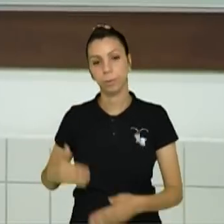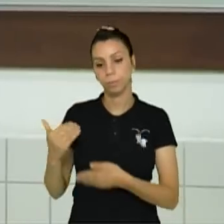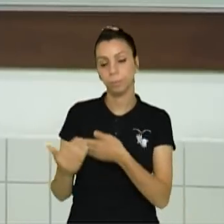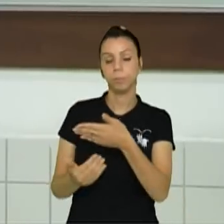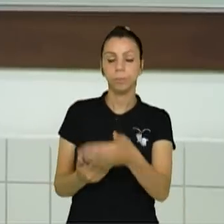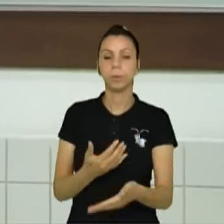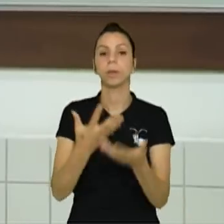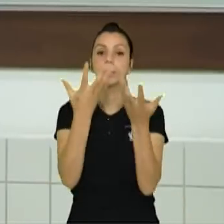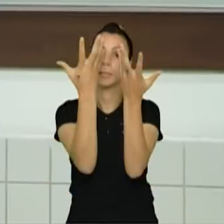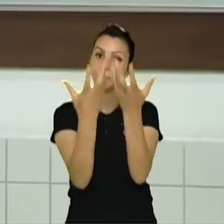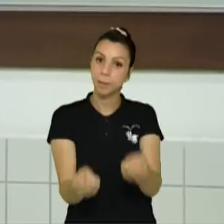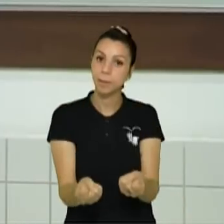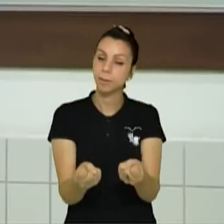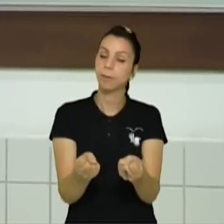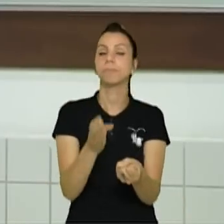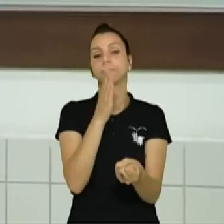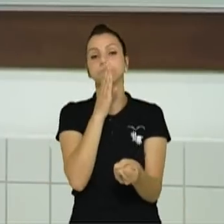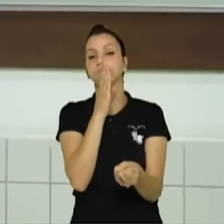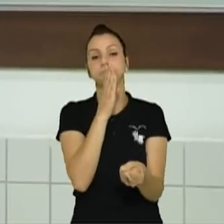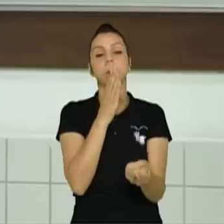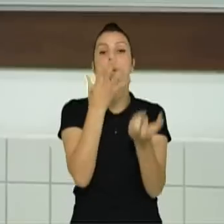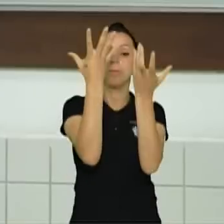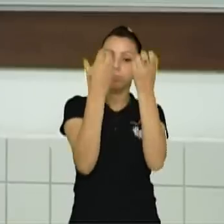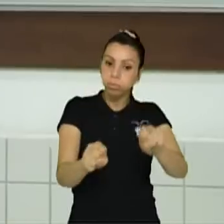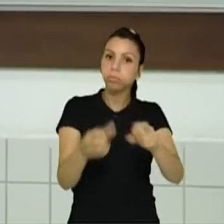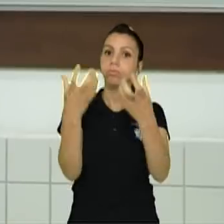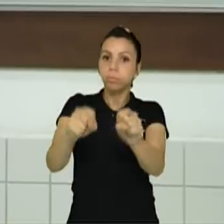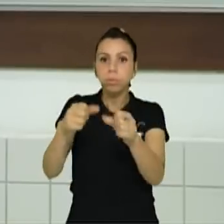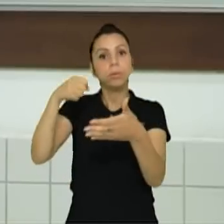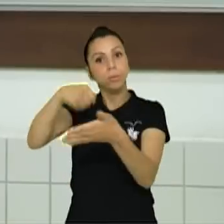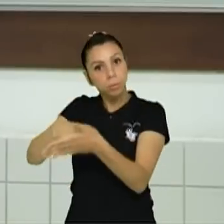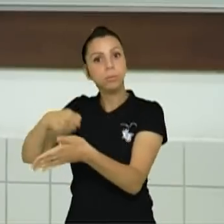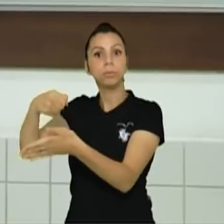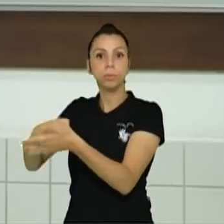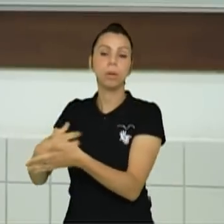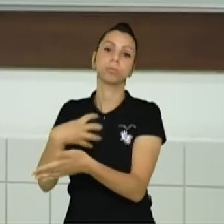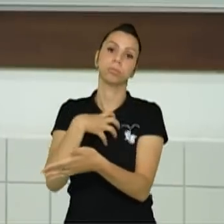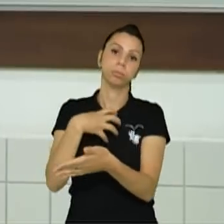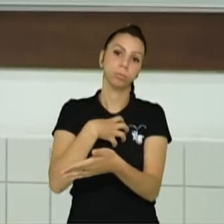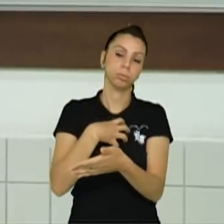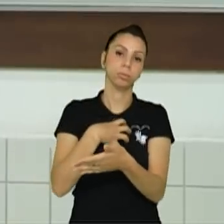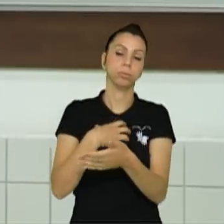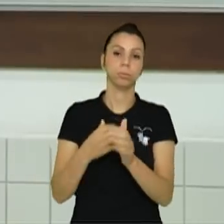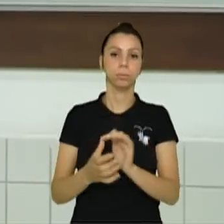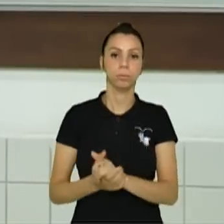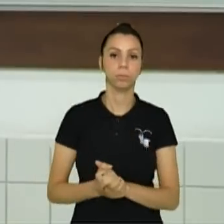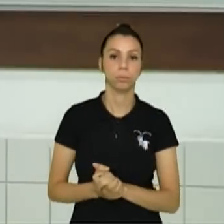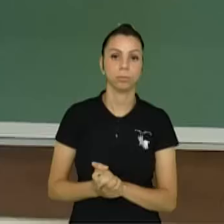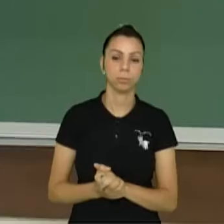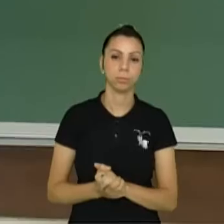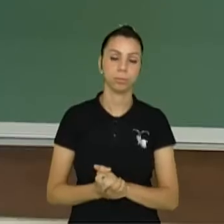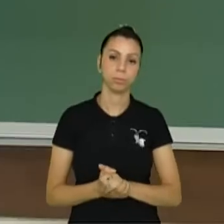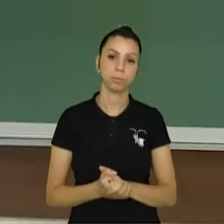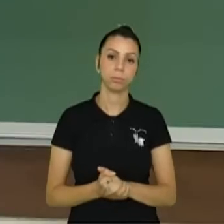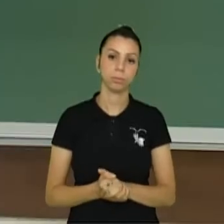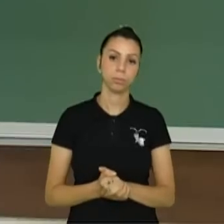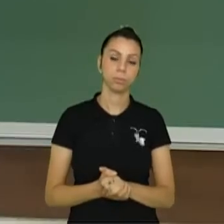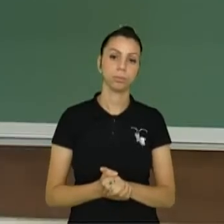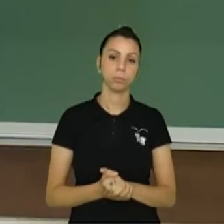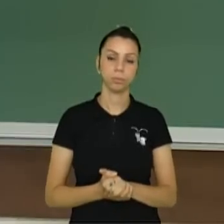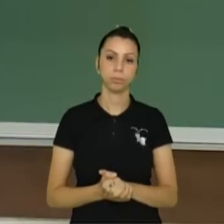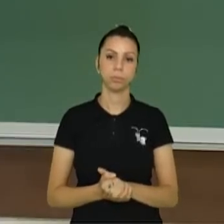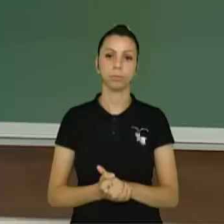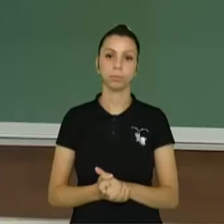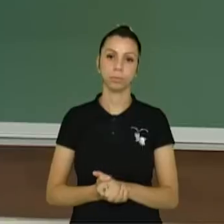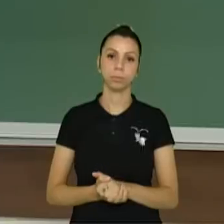eles aceitaram de maneira silenciosa. Pelo contrário, resistiram como puderam. E falando